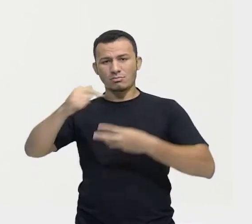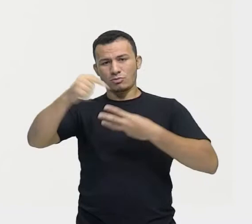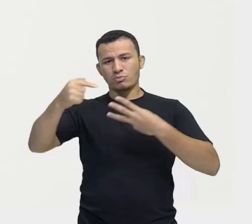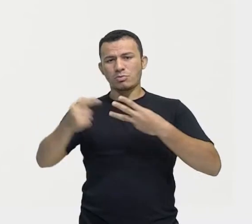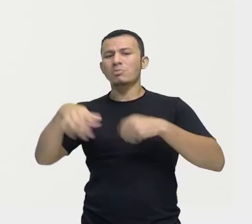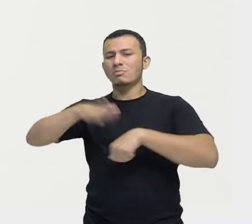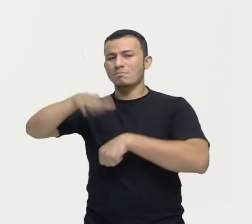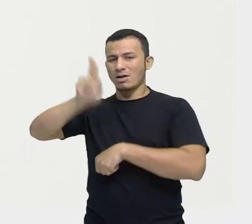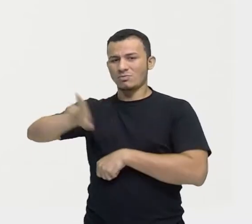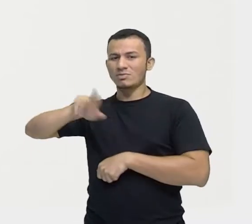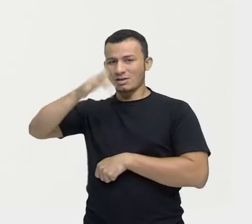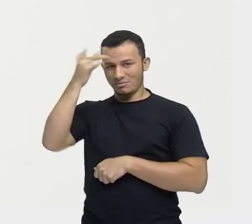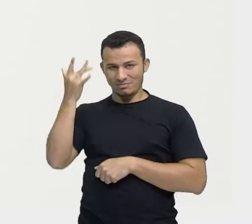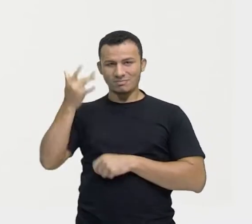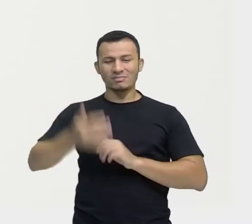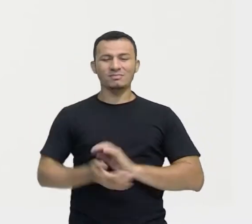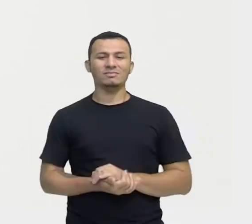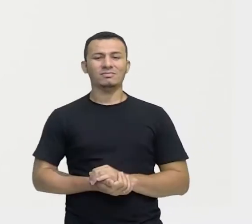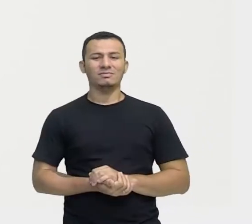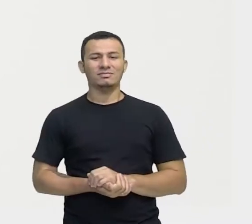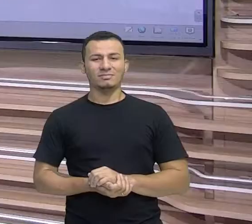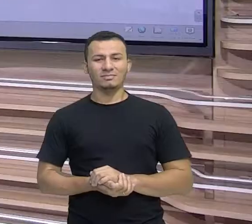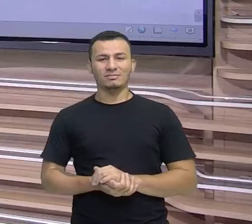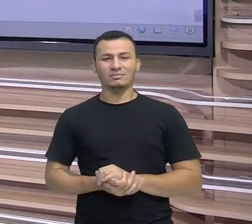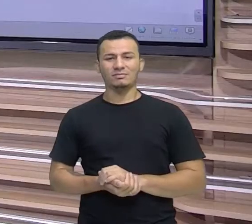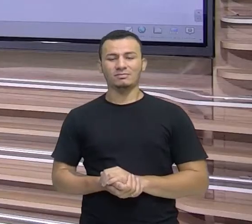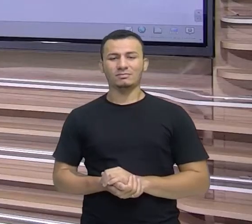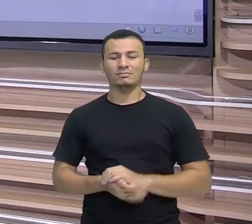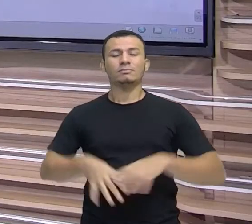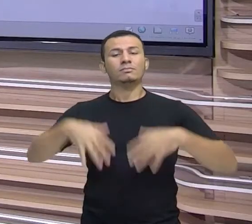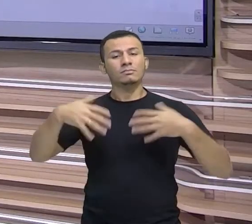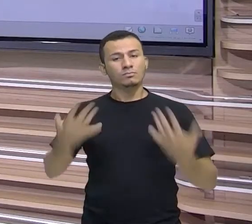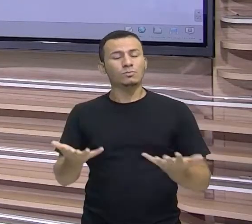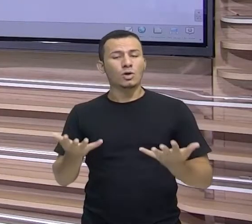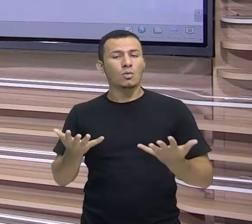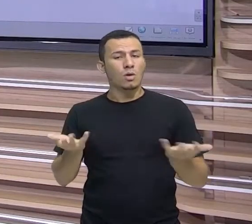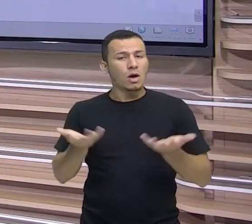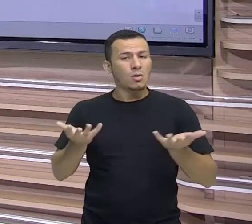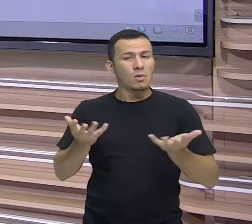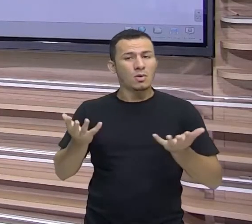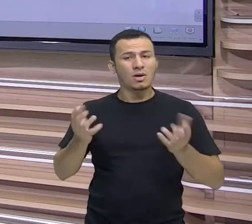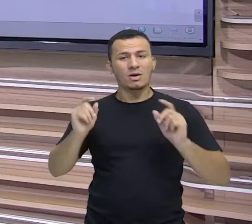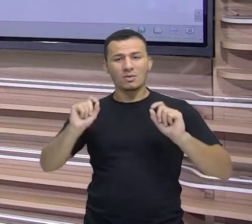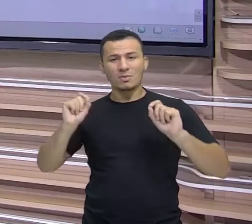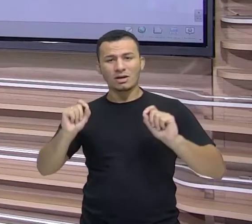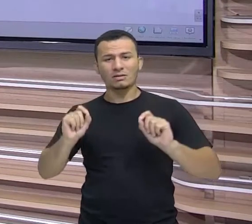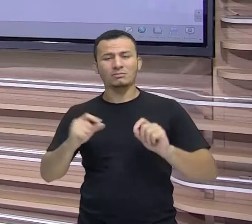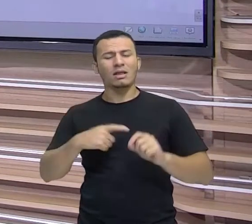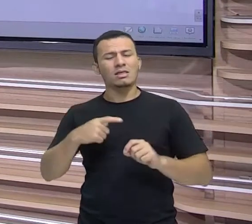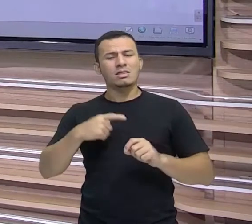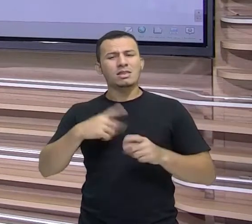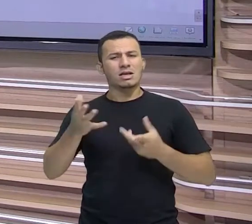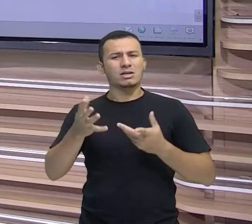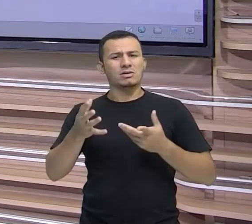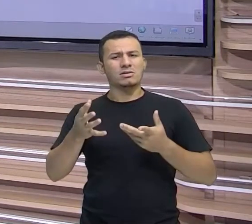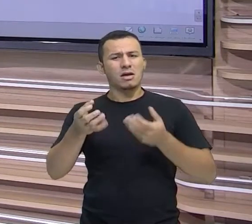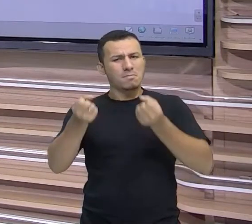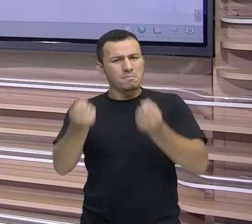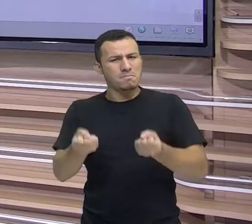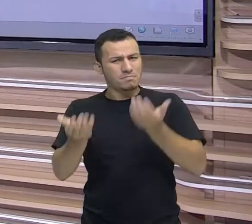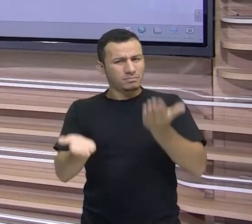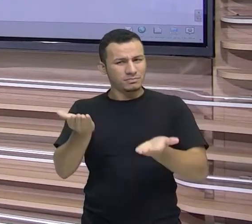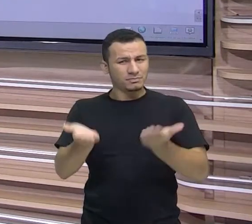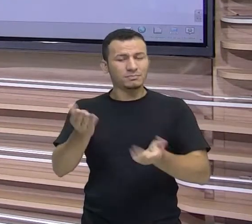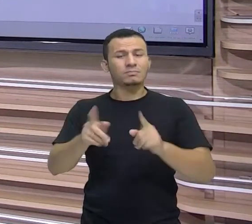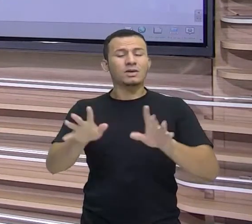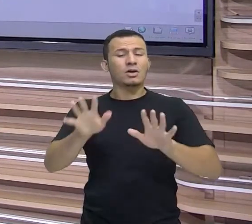usuais. Aqui comigo. Então, nós temos que ver o seguinte, quando nós temos essas medidas de massa, nós temos que